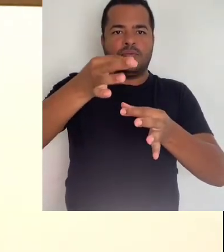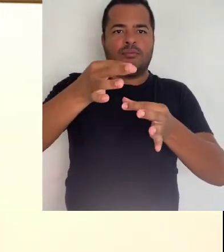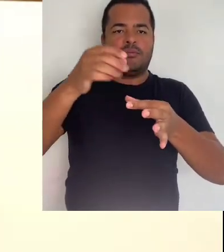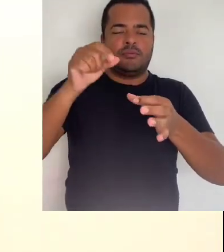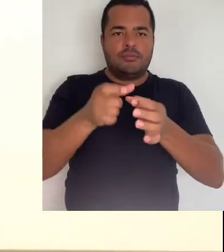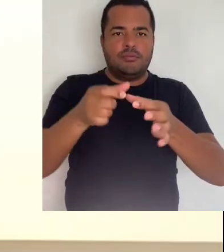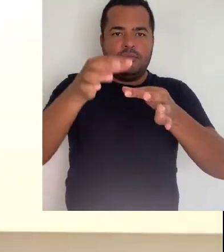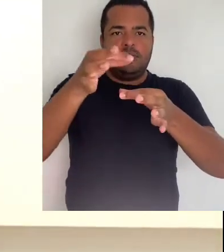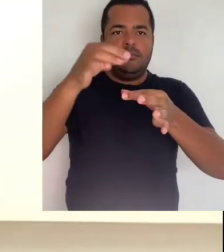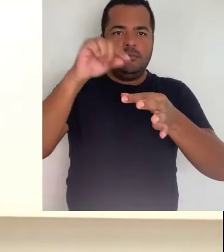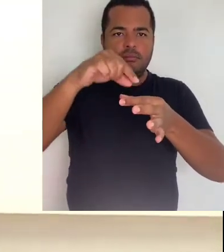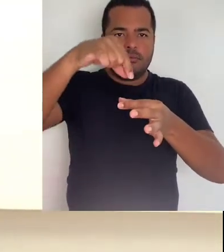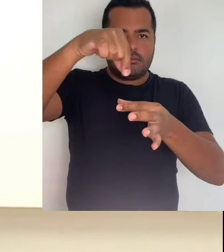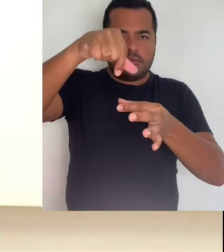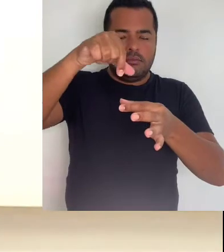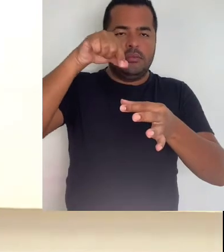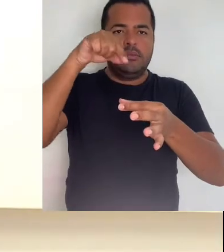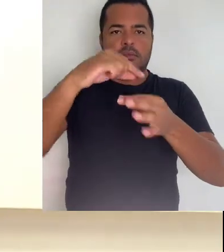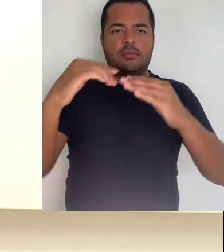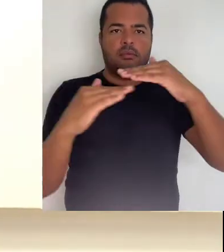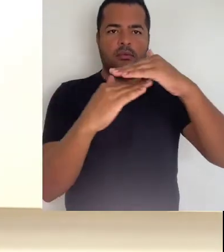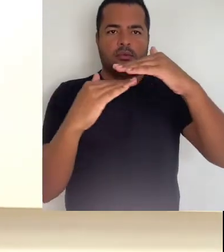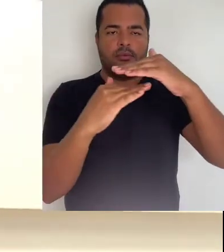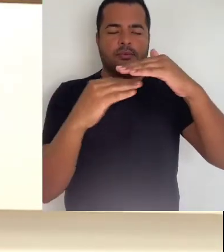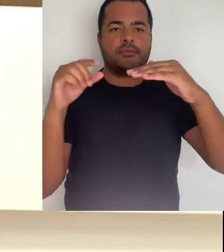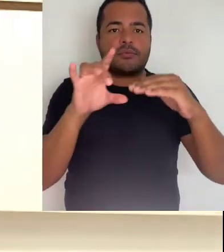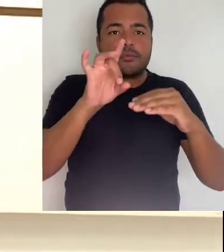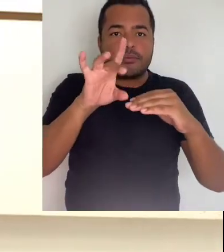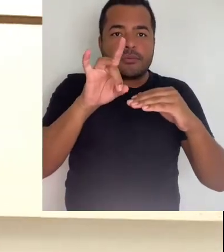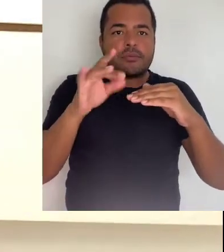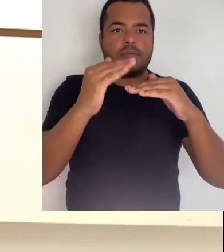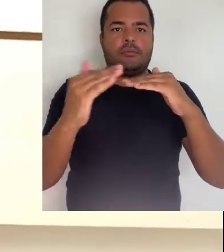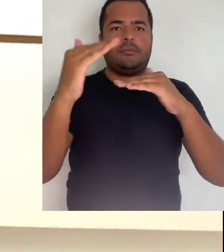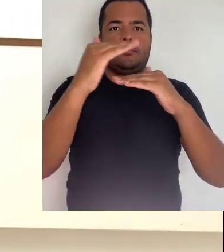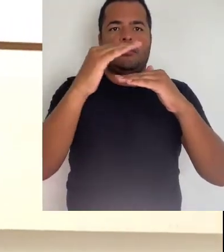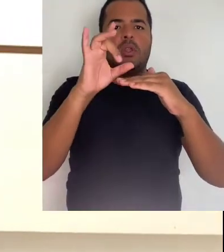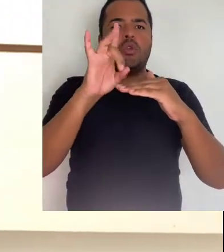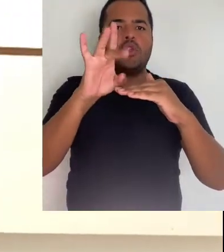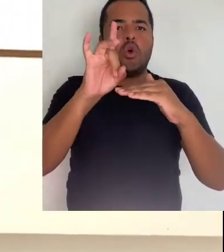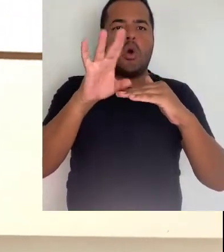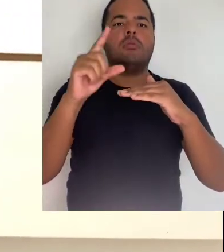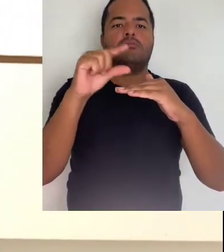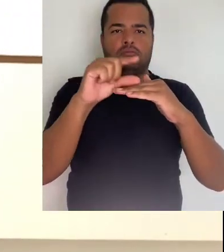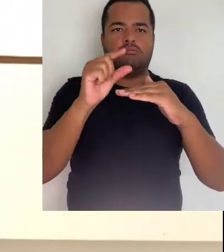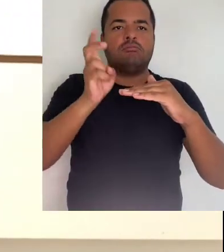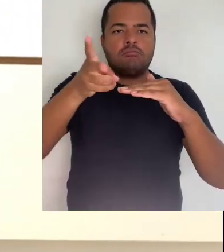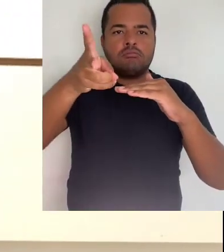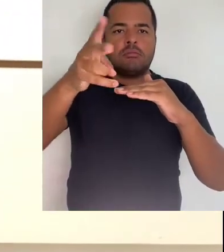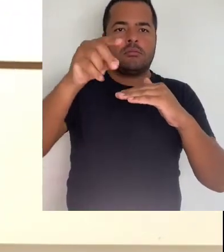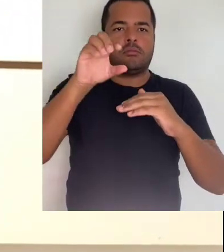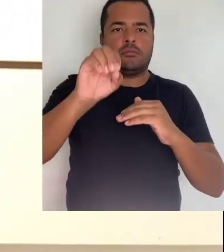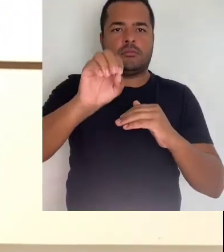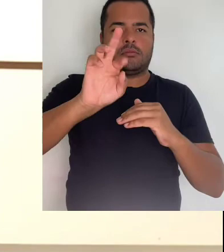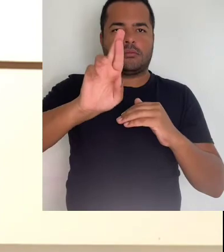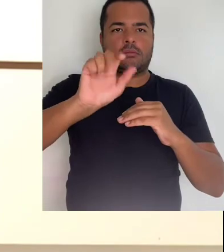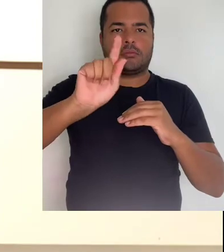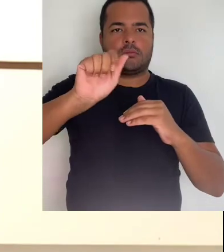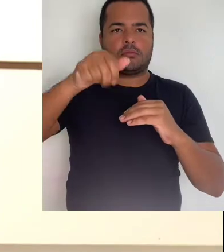coletar essa fase aquosa, que é a inferior, para que você fique somente com a fase